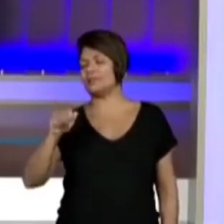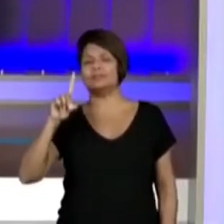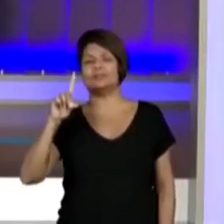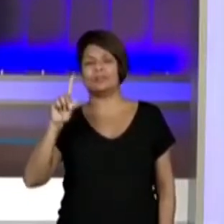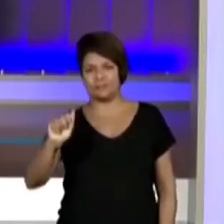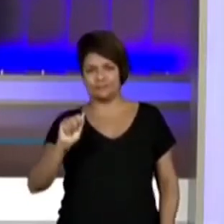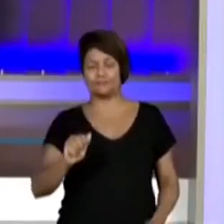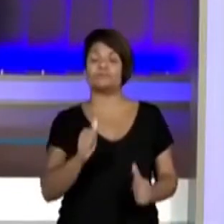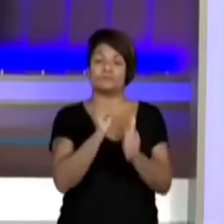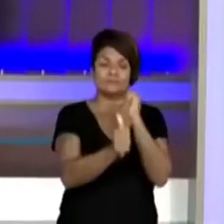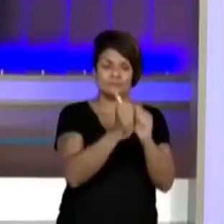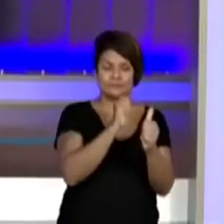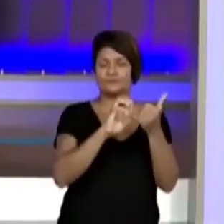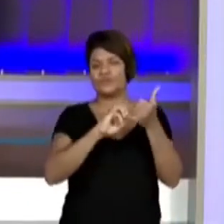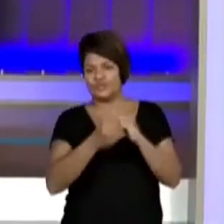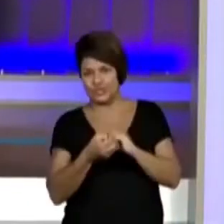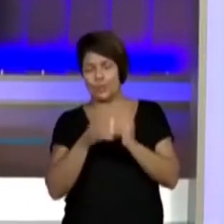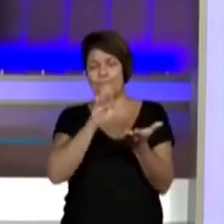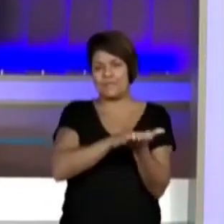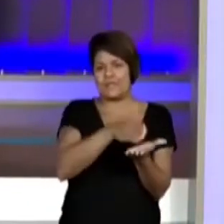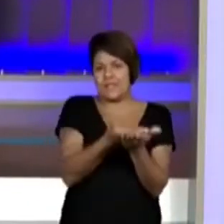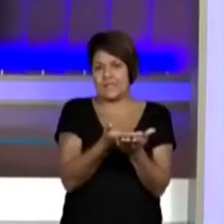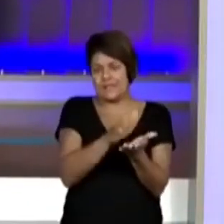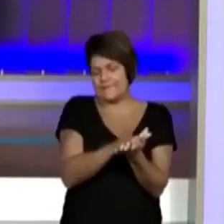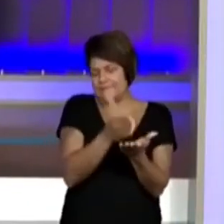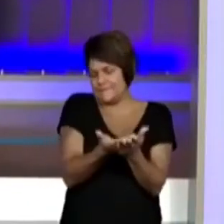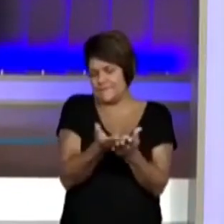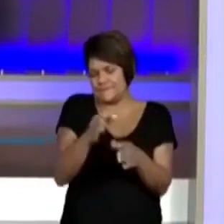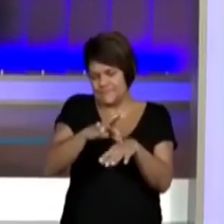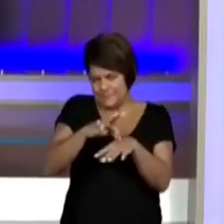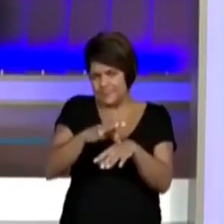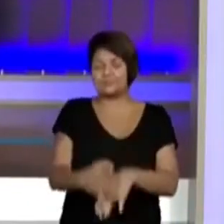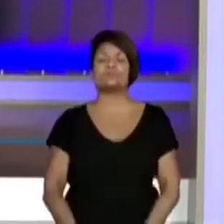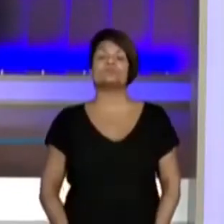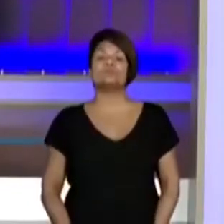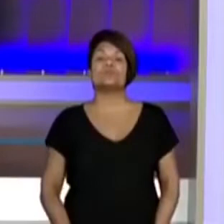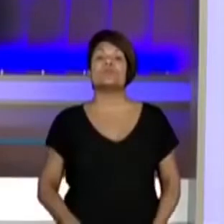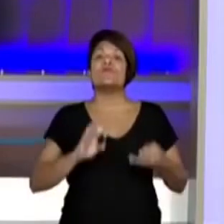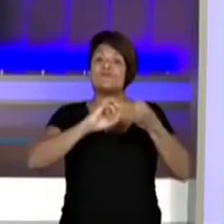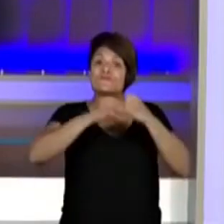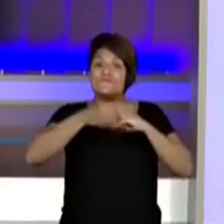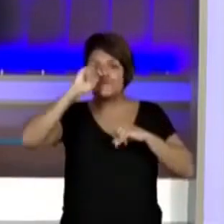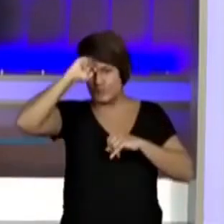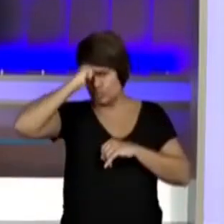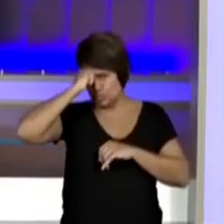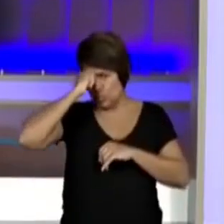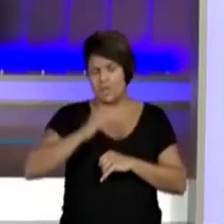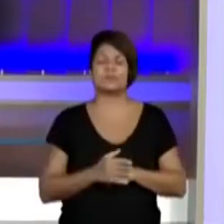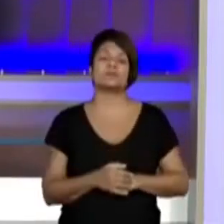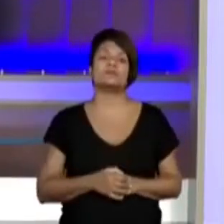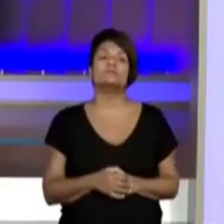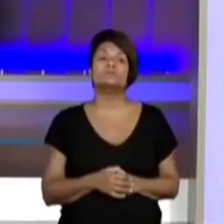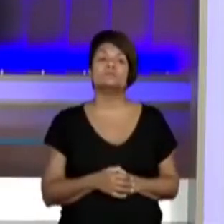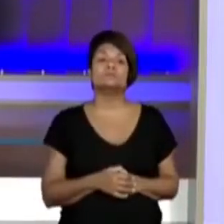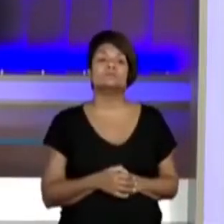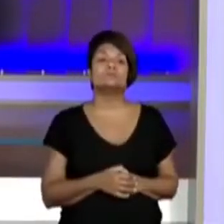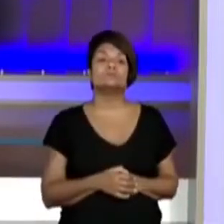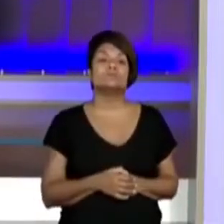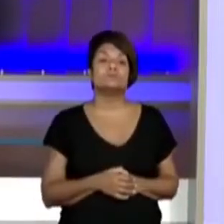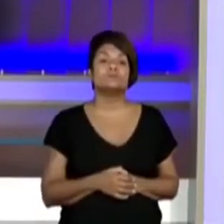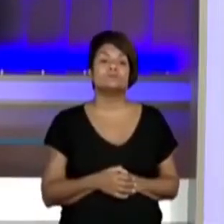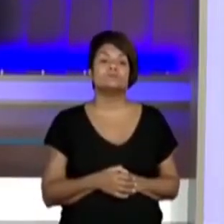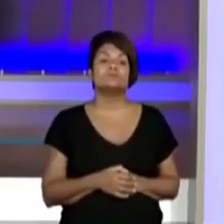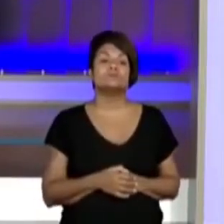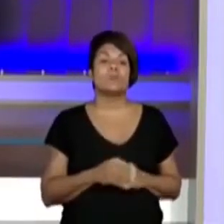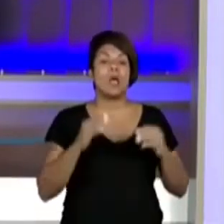arroz, feijão e bife. Que delícia! Feijoada, lasanha,